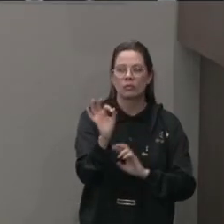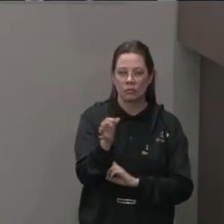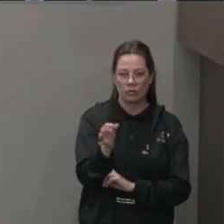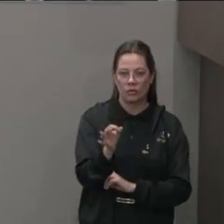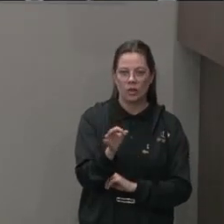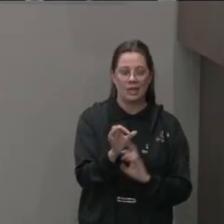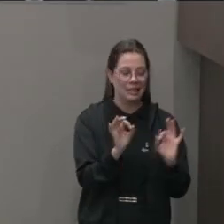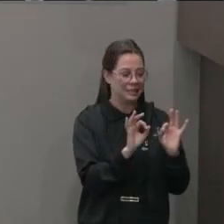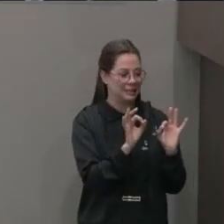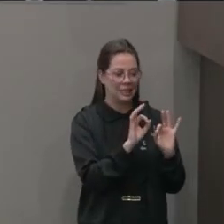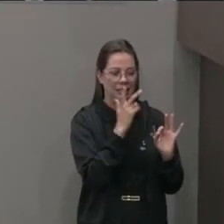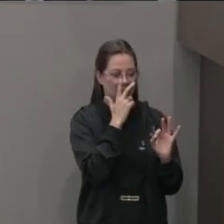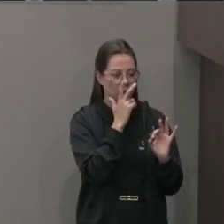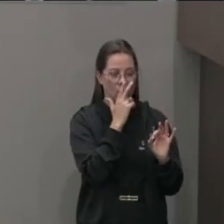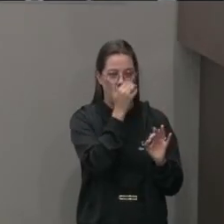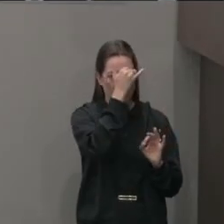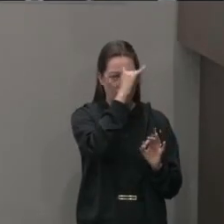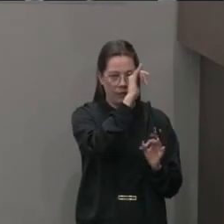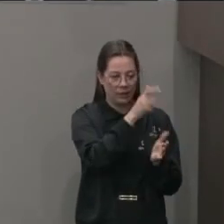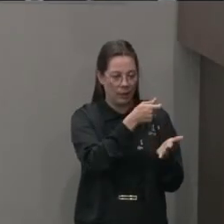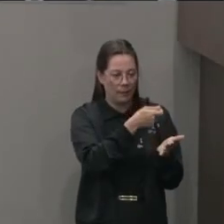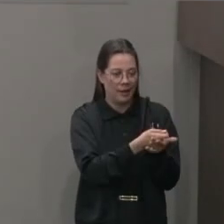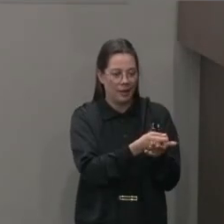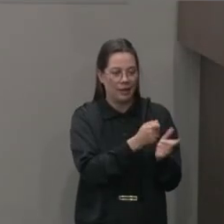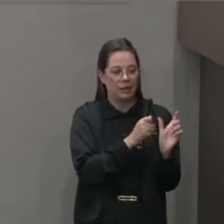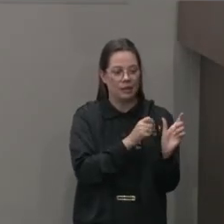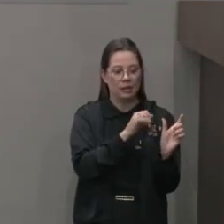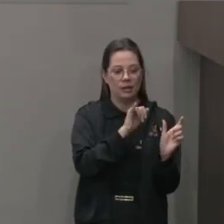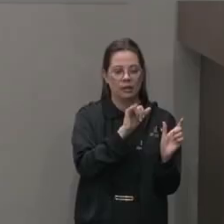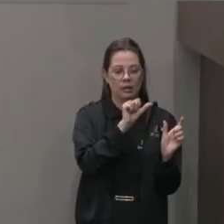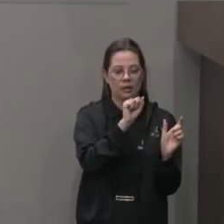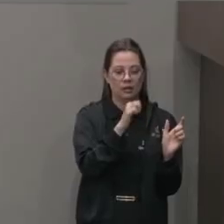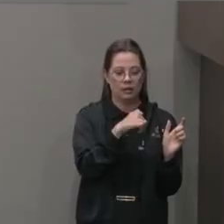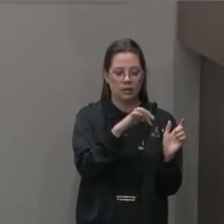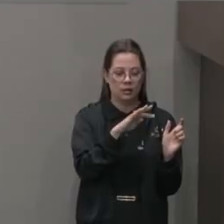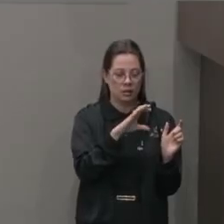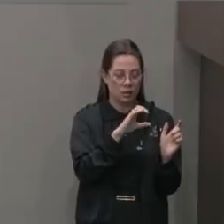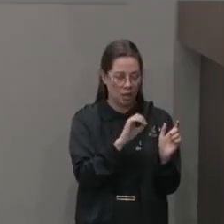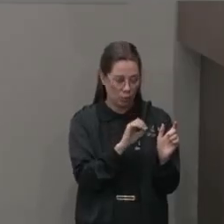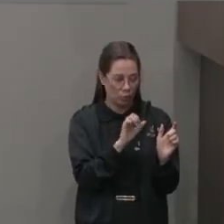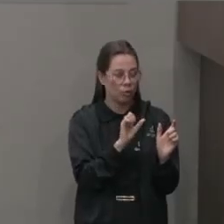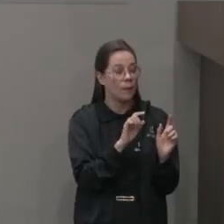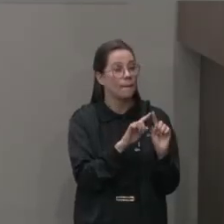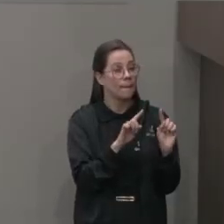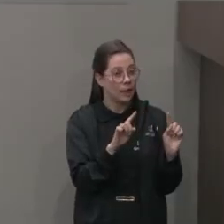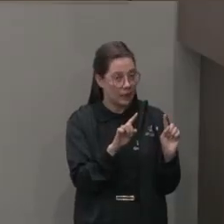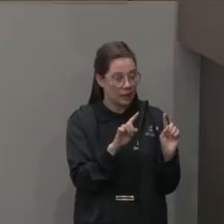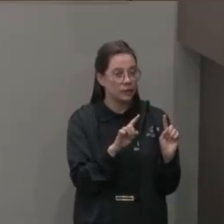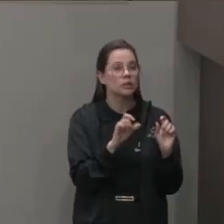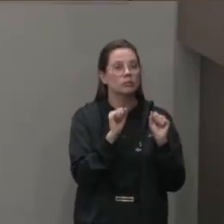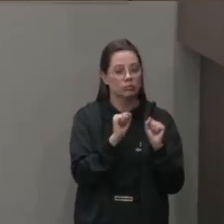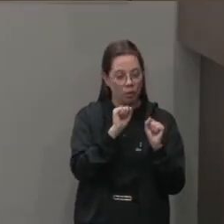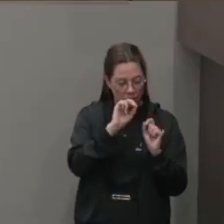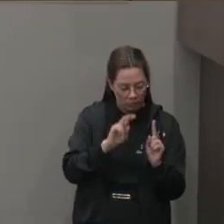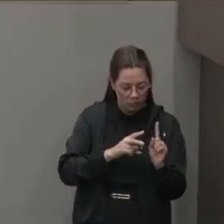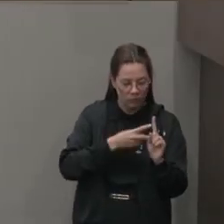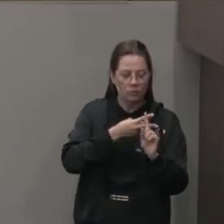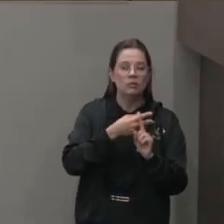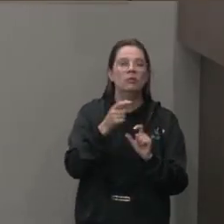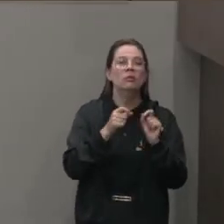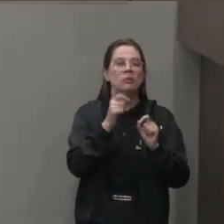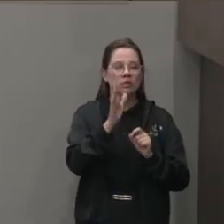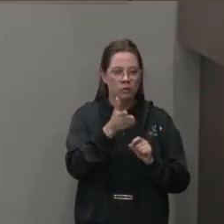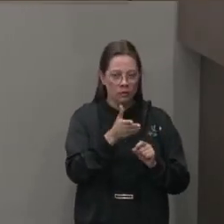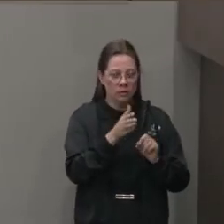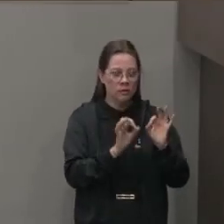ficar isento. Ele vai ter, só não vai ter além daquilo que é devido. O projeto original, ele já